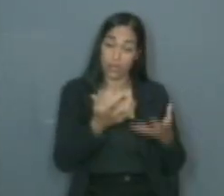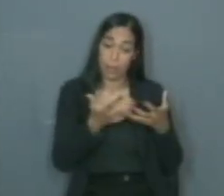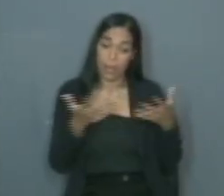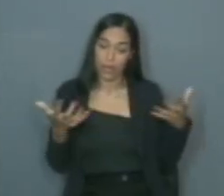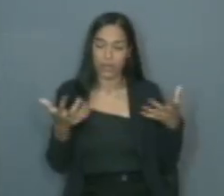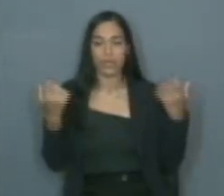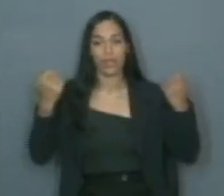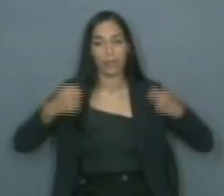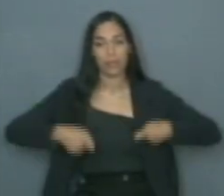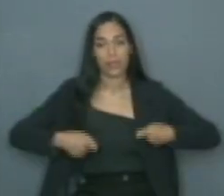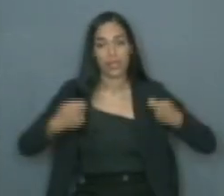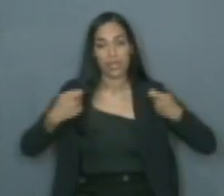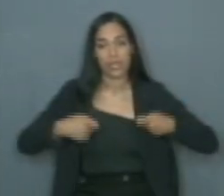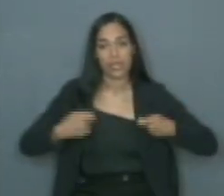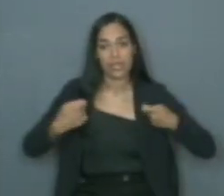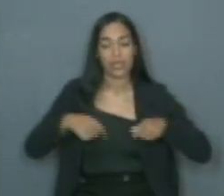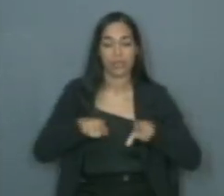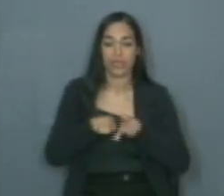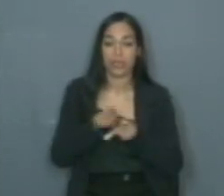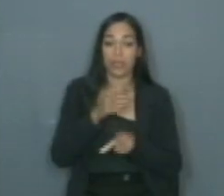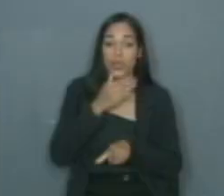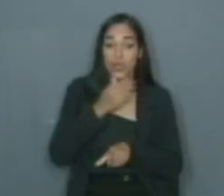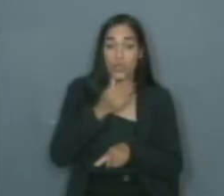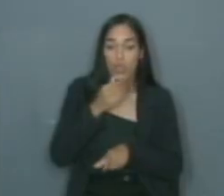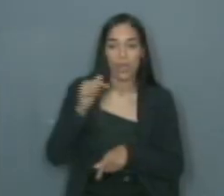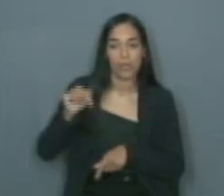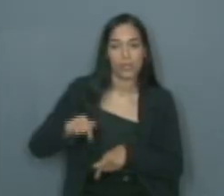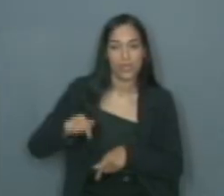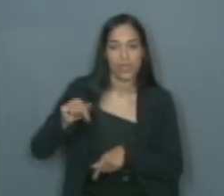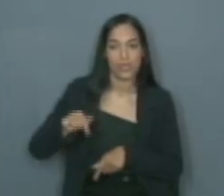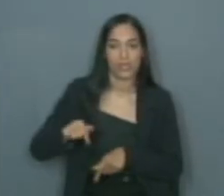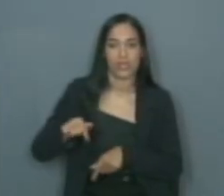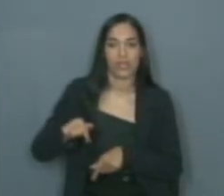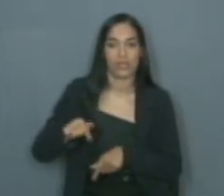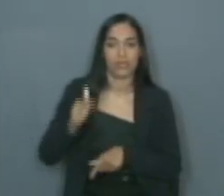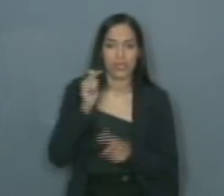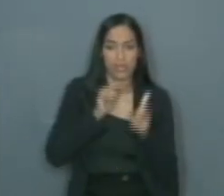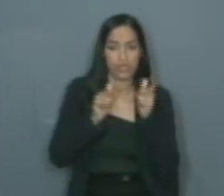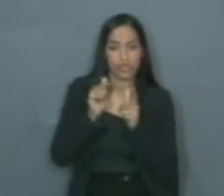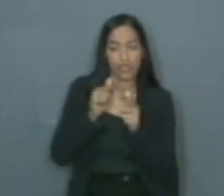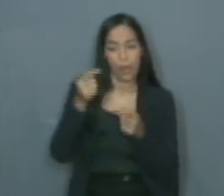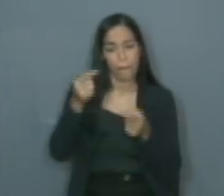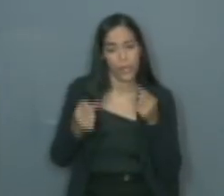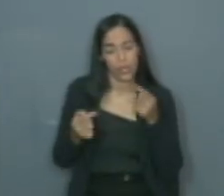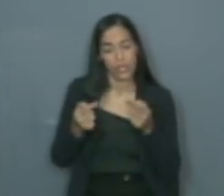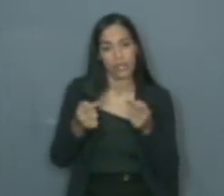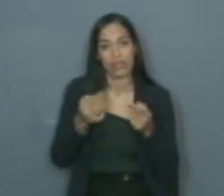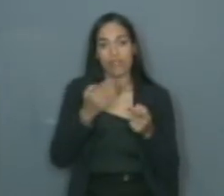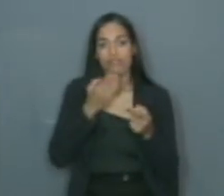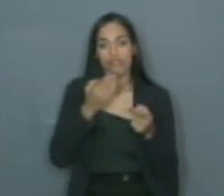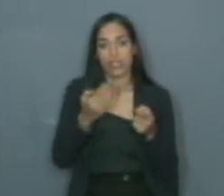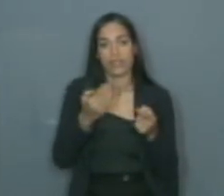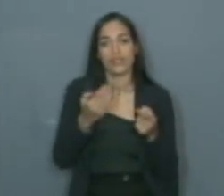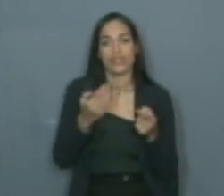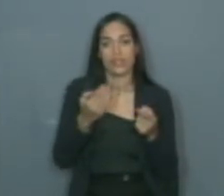mas precisamos trazer os homens urgentemente para que a gente possa traçar políticas de enfrentamento,